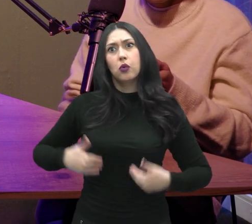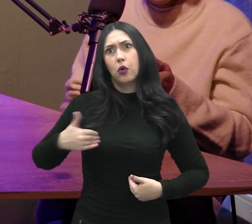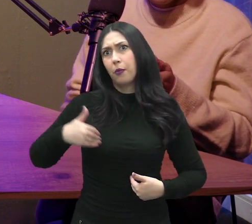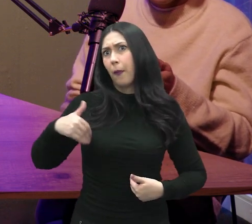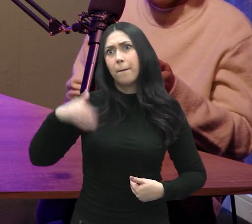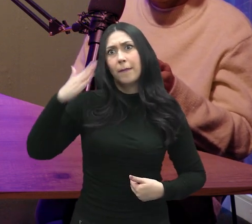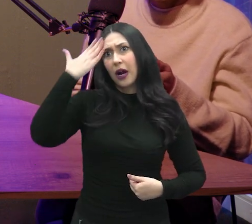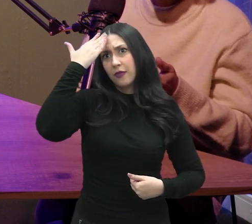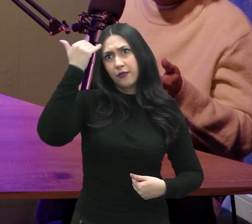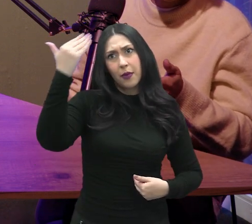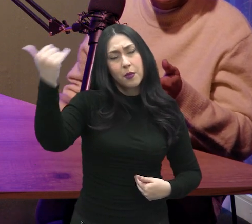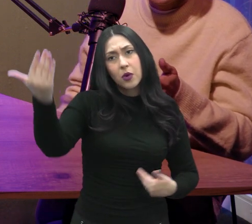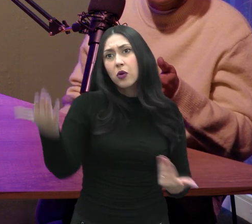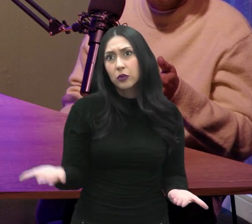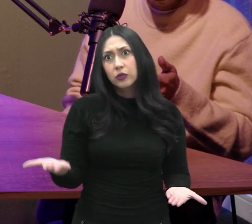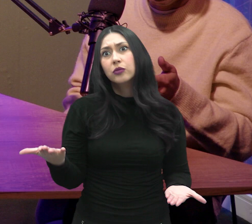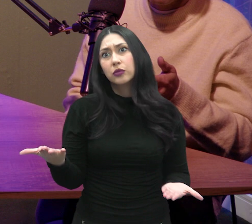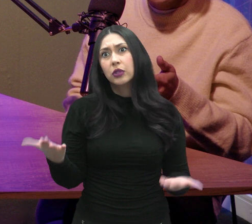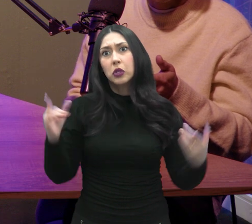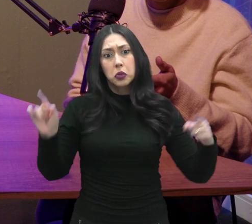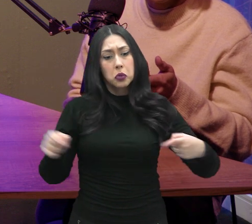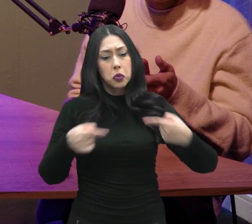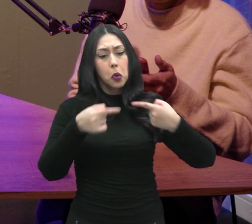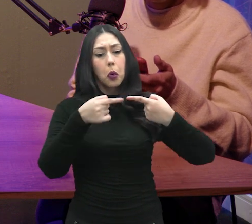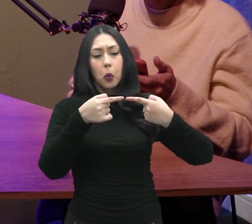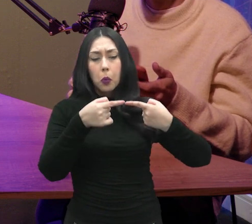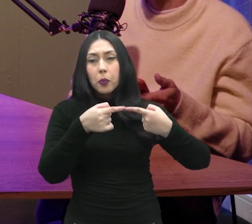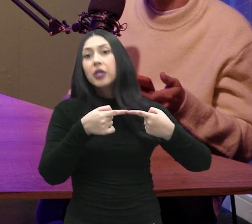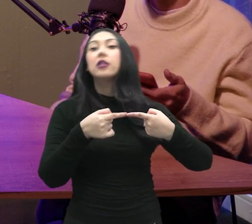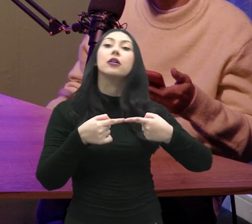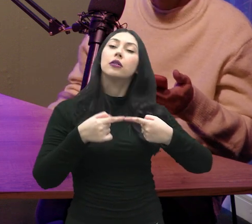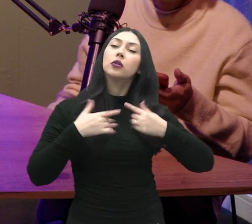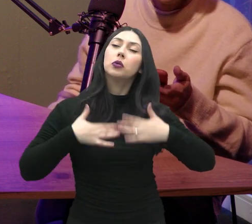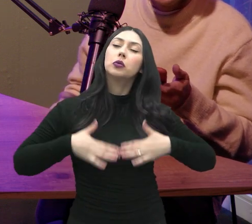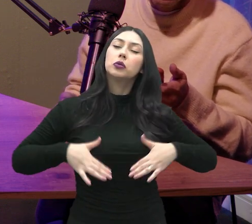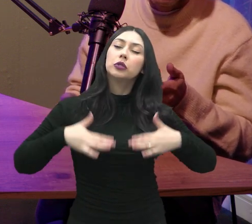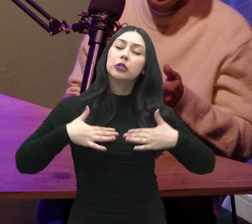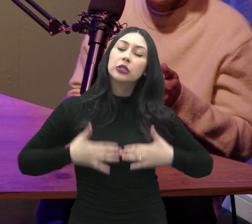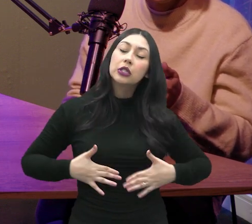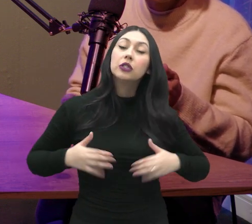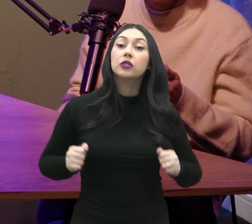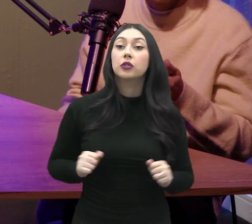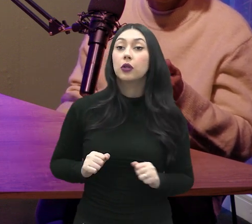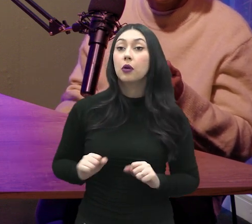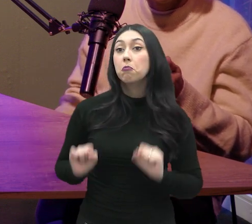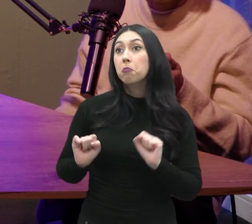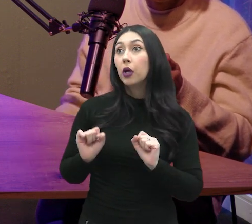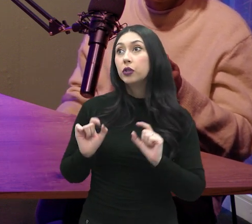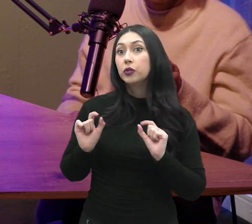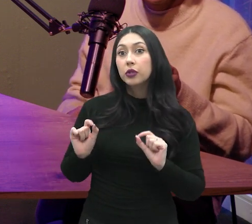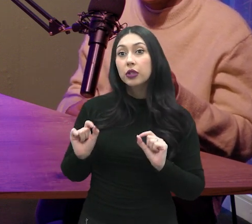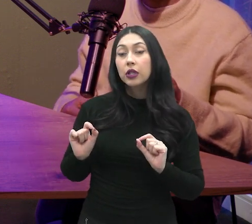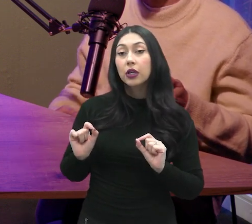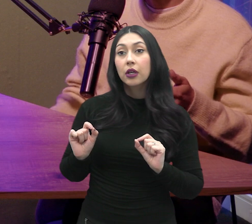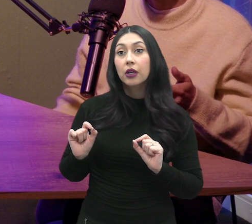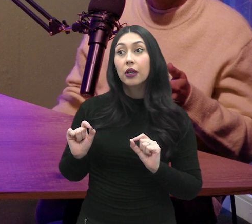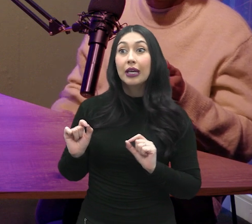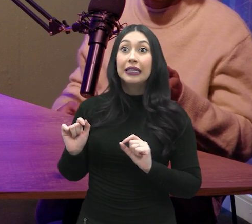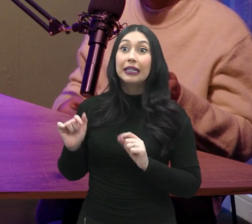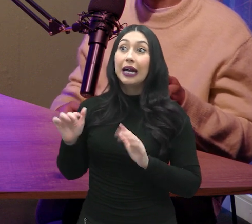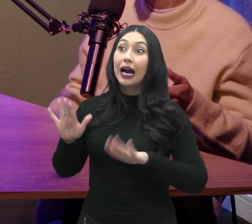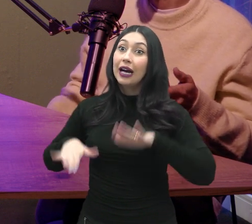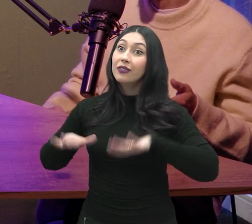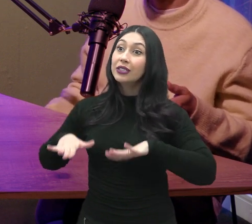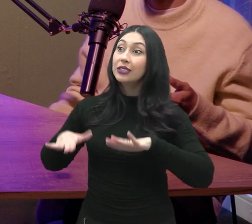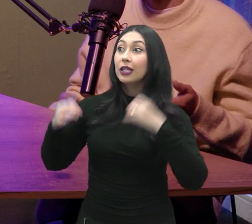né? É o tipo mais conhecido, é o mais associado ao ato de descansar. Esse descanso físico ele pode ser ativo,